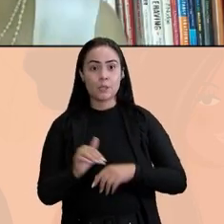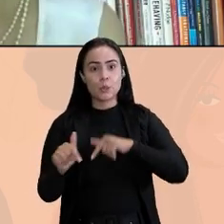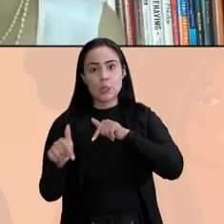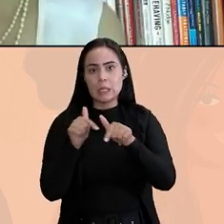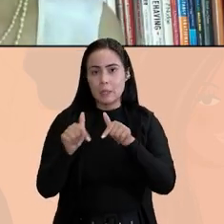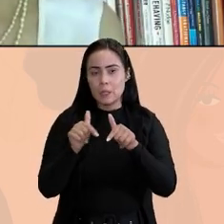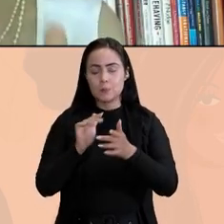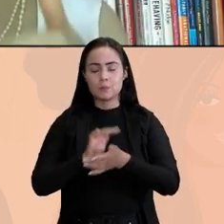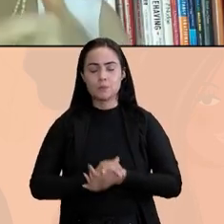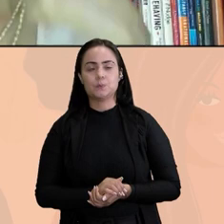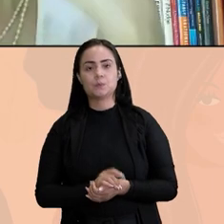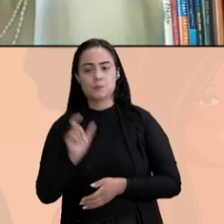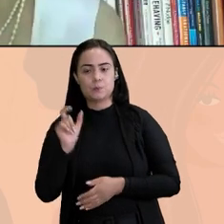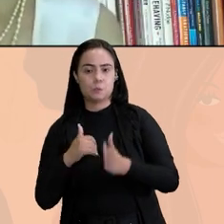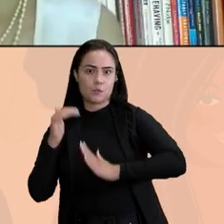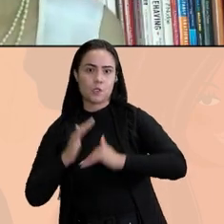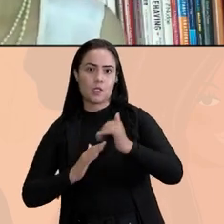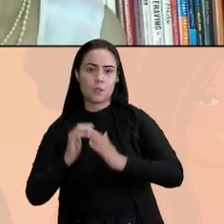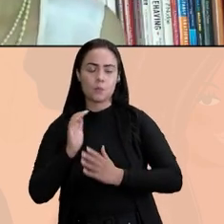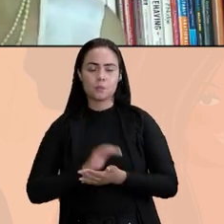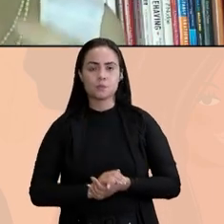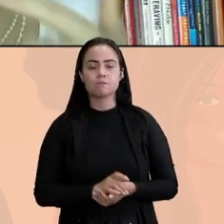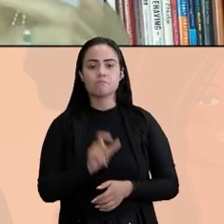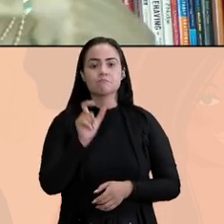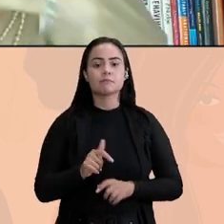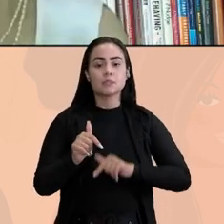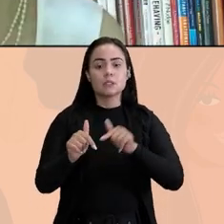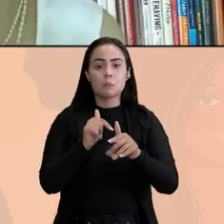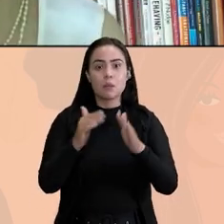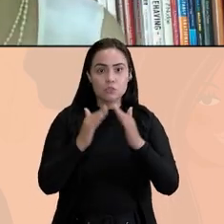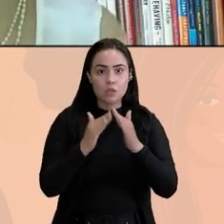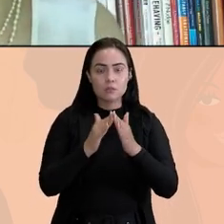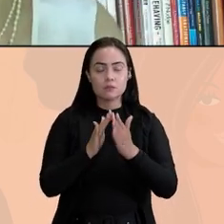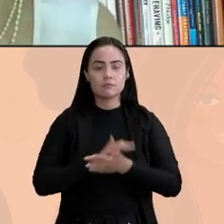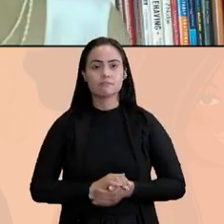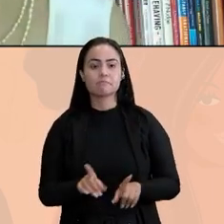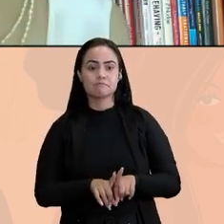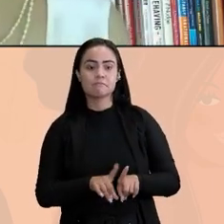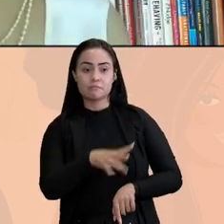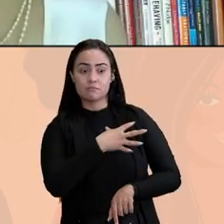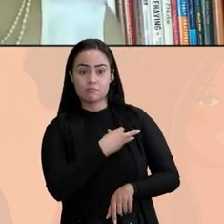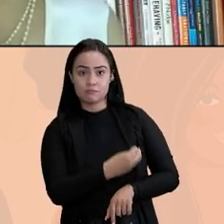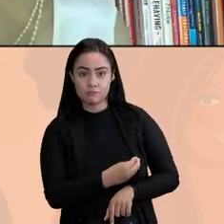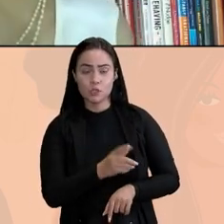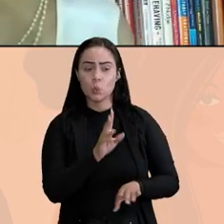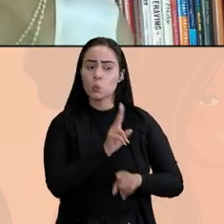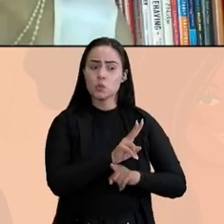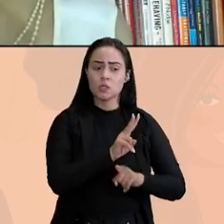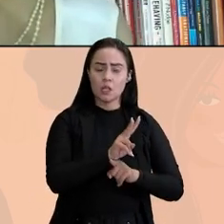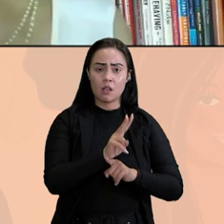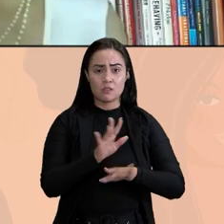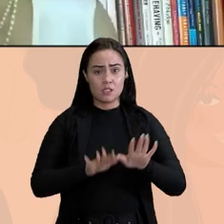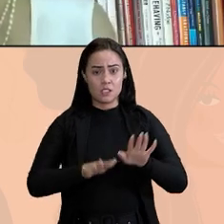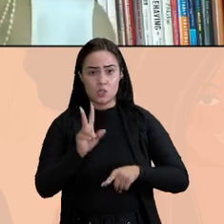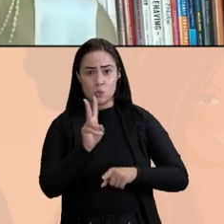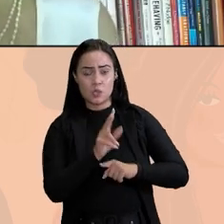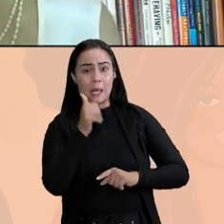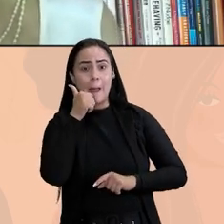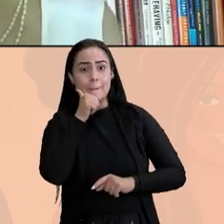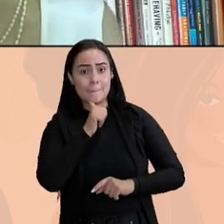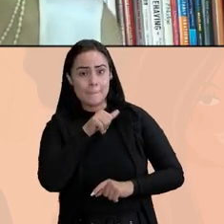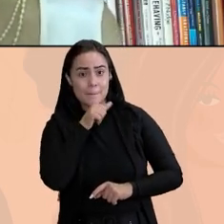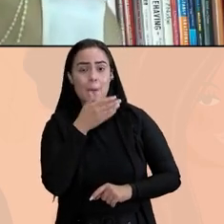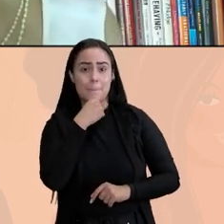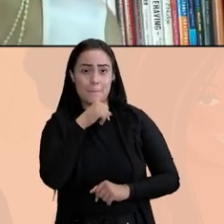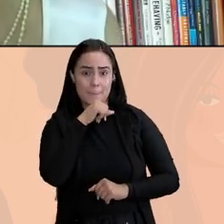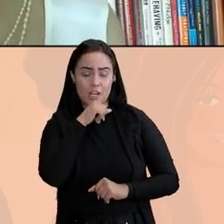do trabalho profissional, do trabalho doméstico, dos filhos, cuidar dos filhos, muitas vezes cuidar dos pais, de